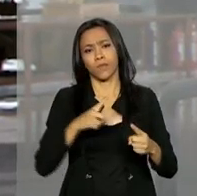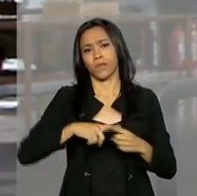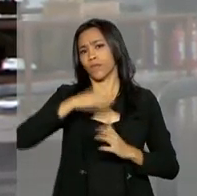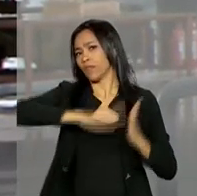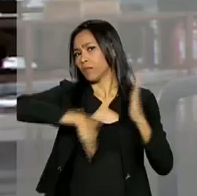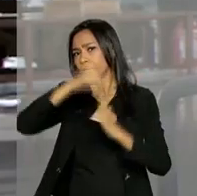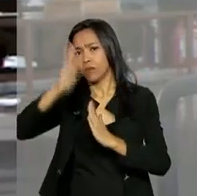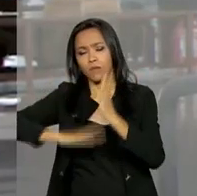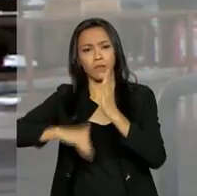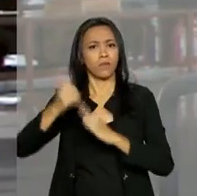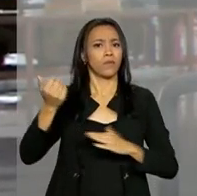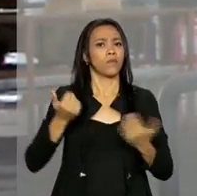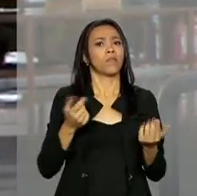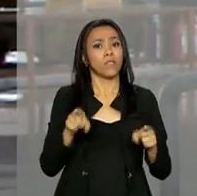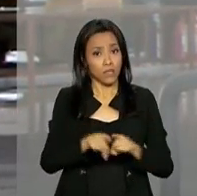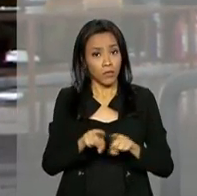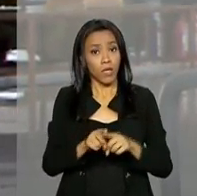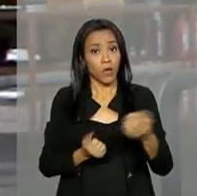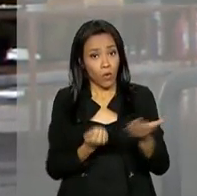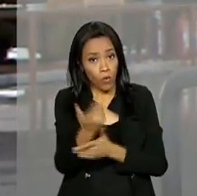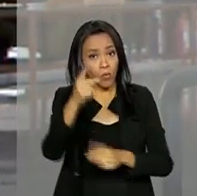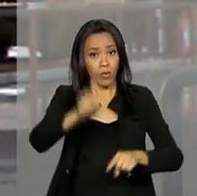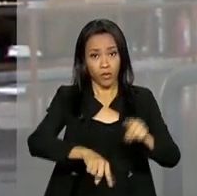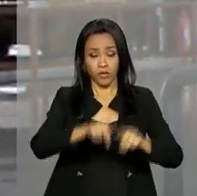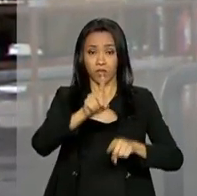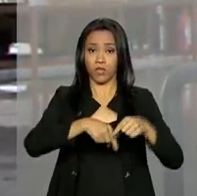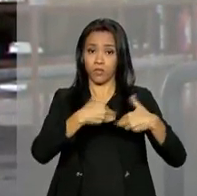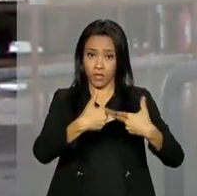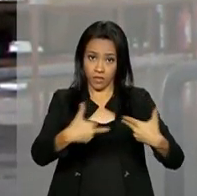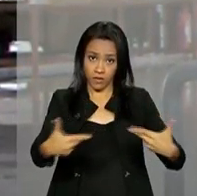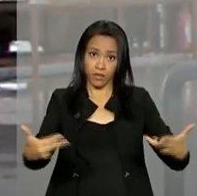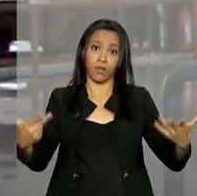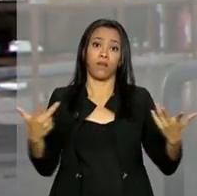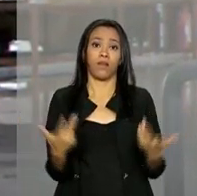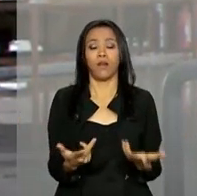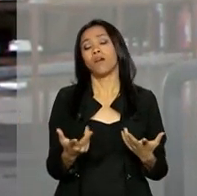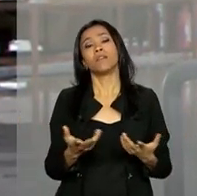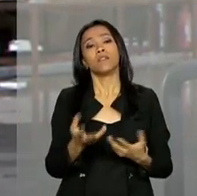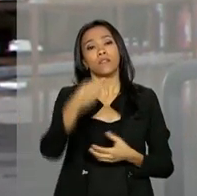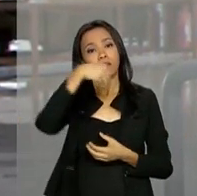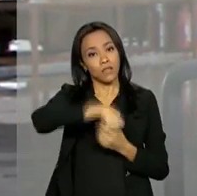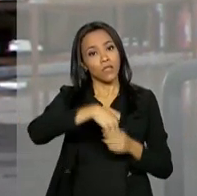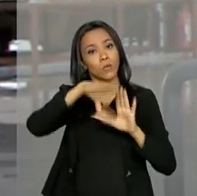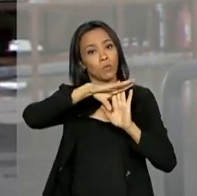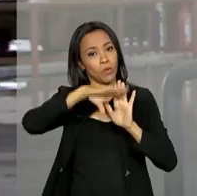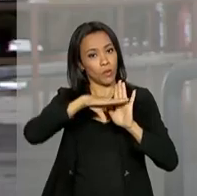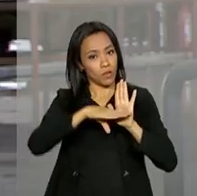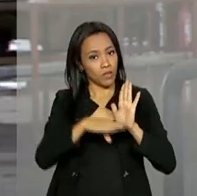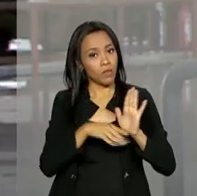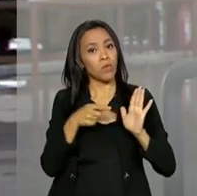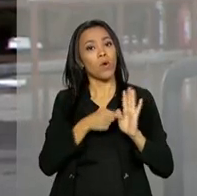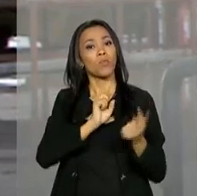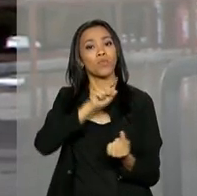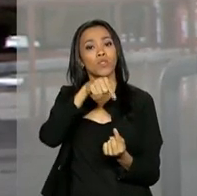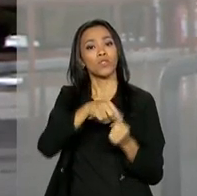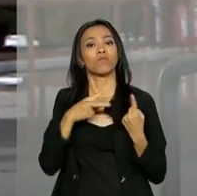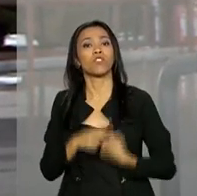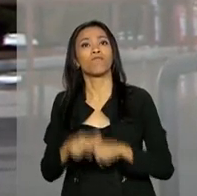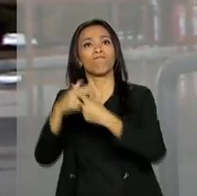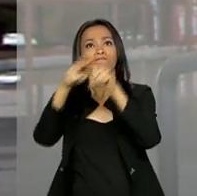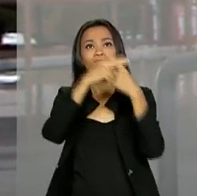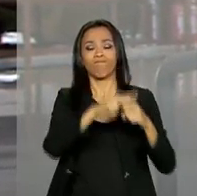manutenção e também para a compra de materiais e de equipamentos no âmbito do programa nacional de reestruturação dos hospitais